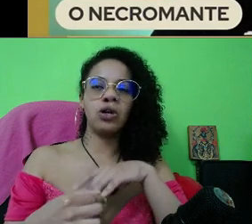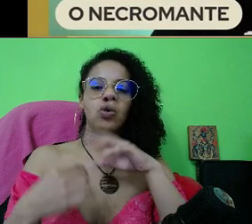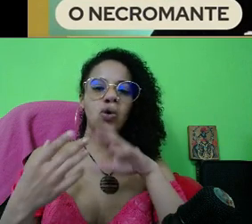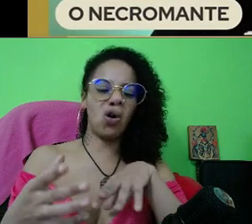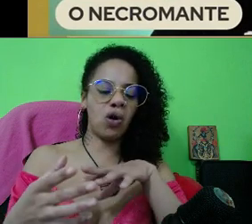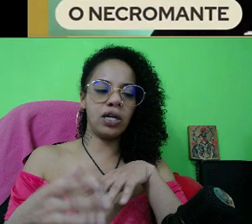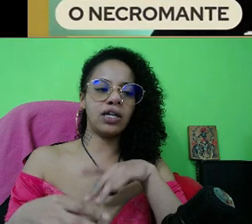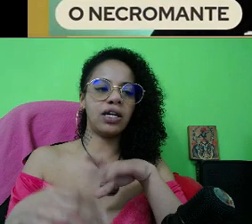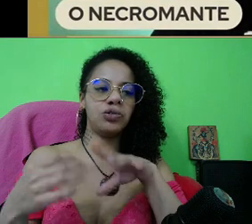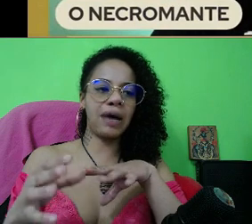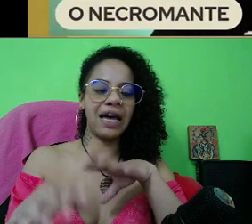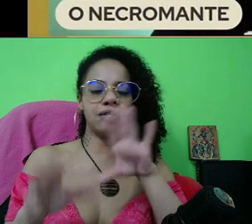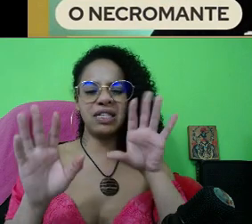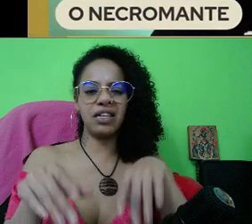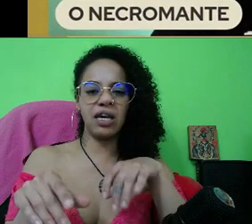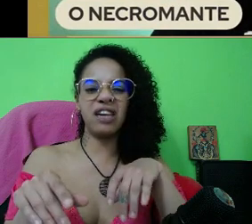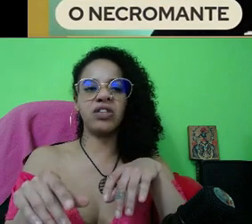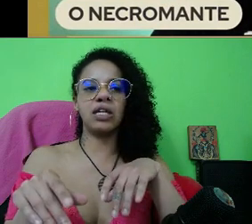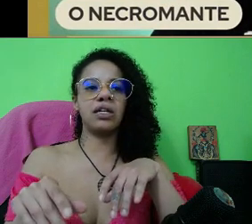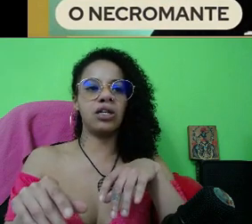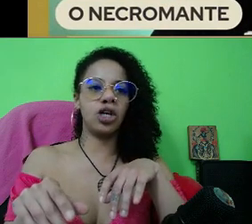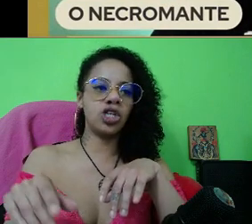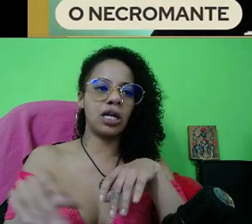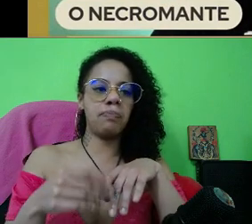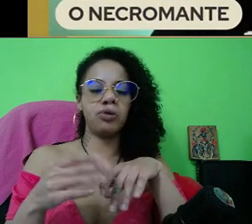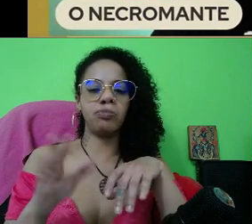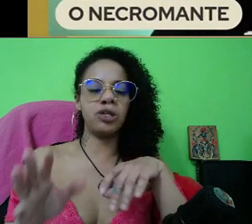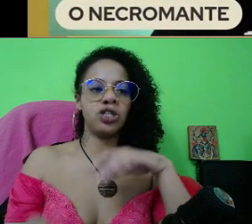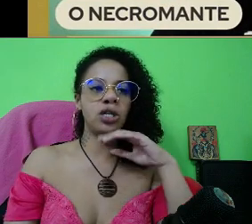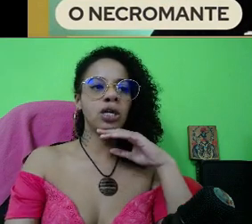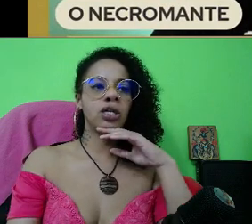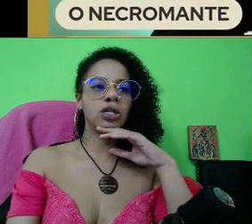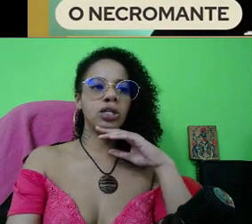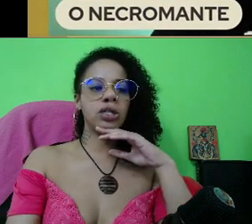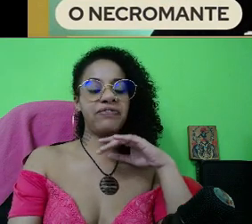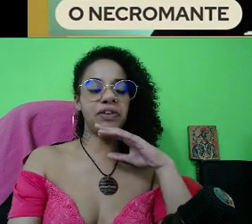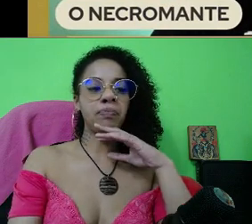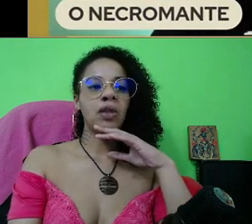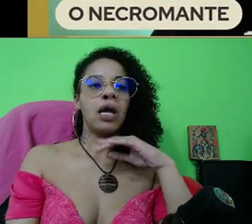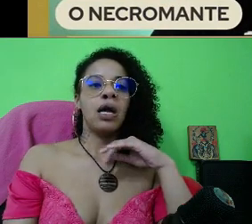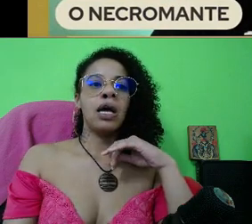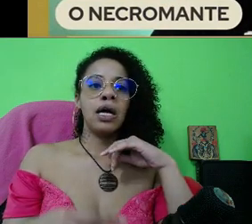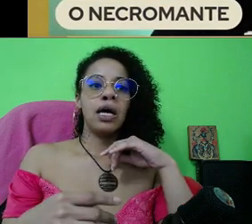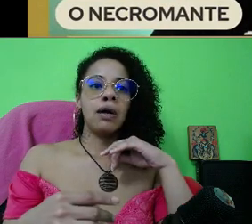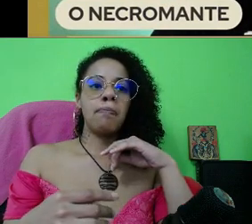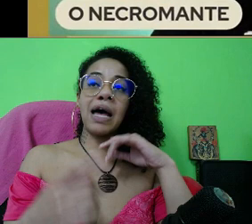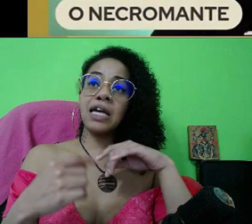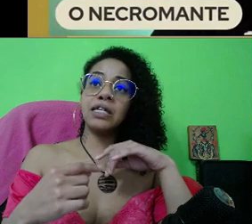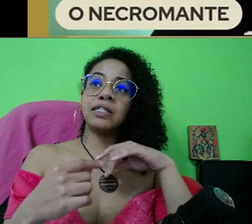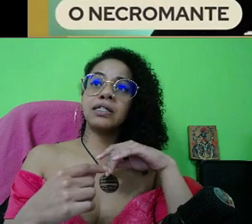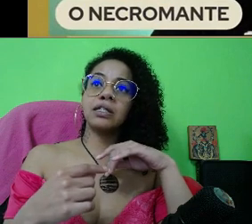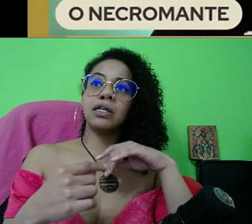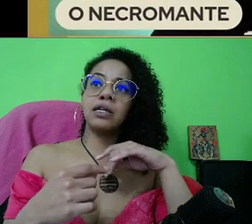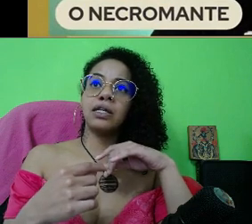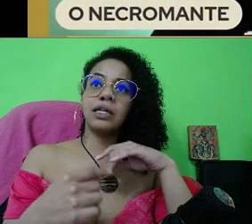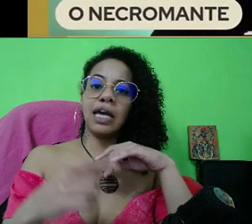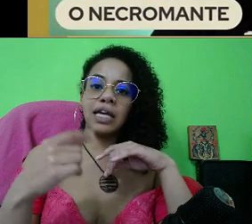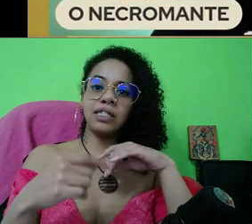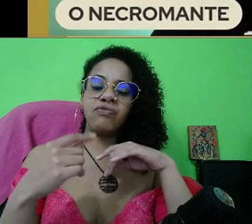porque eu estava com cólica e tudo mais mas aí a evidência Medica né problema de enfim mas